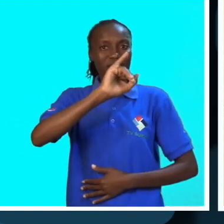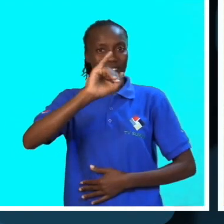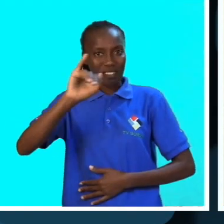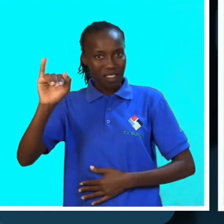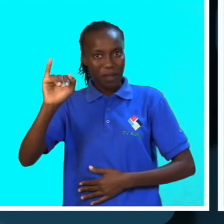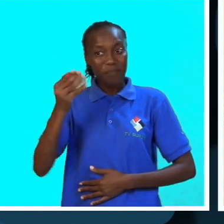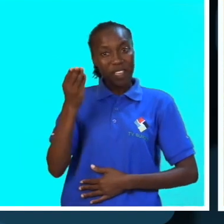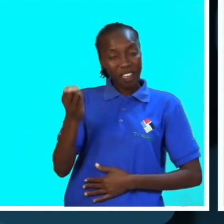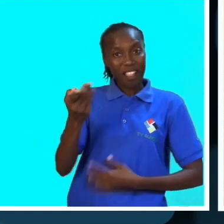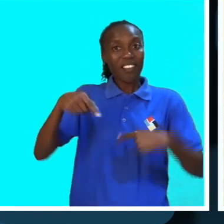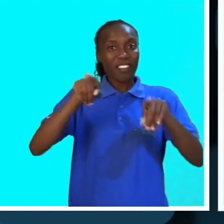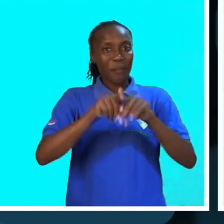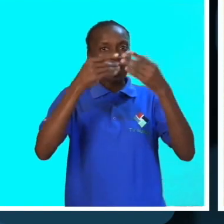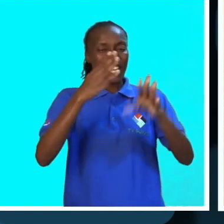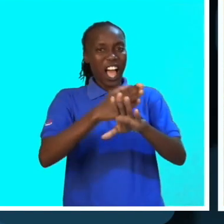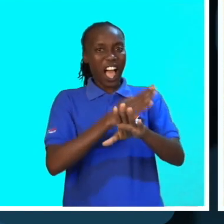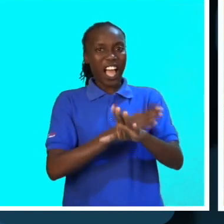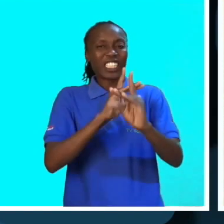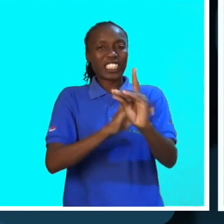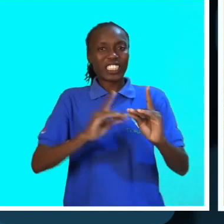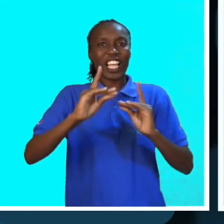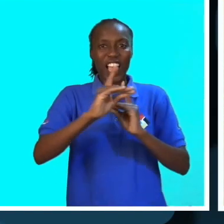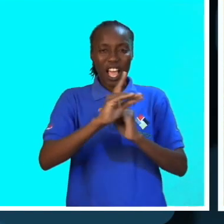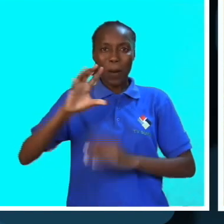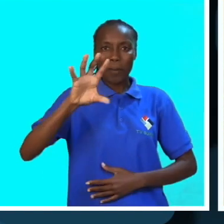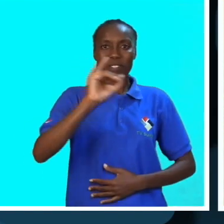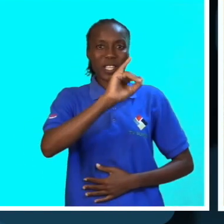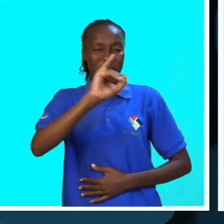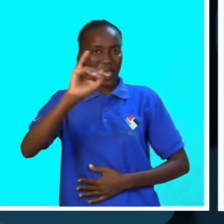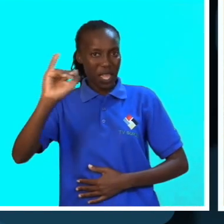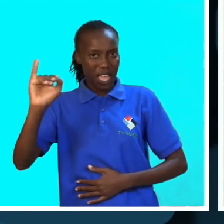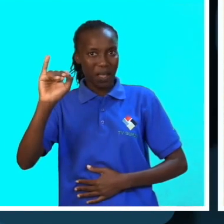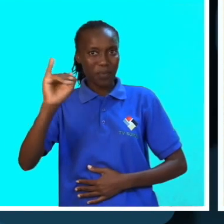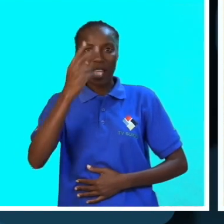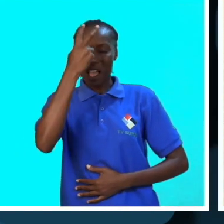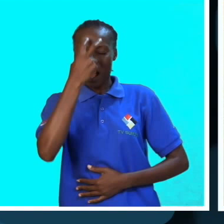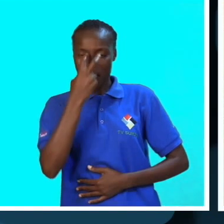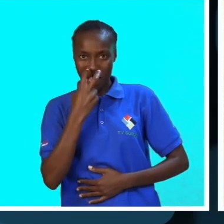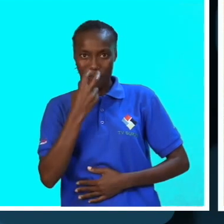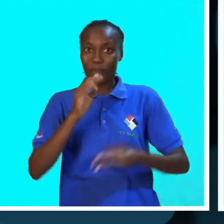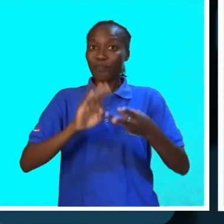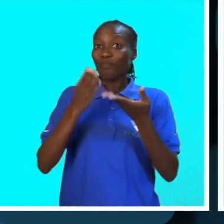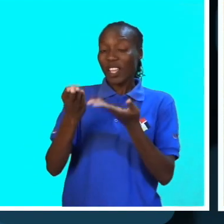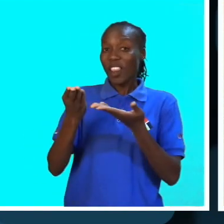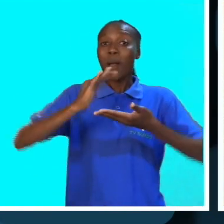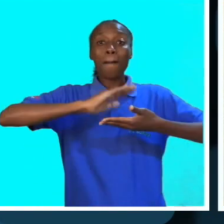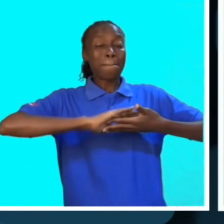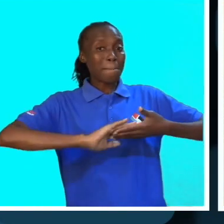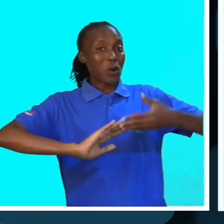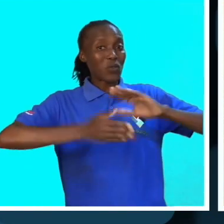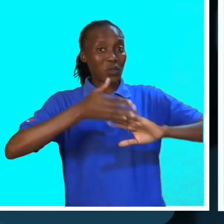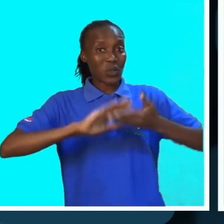cidade de Inhamban. Além disso, ele também foi delegado da província de Inhamban de Acamo